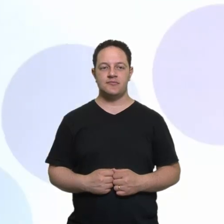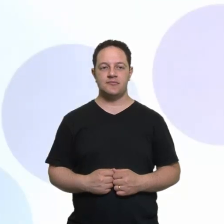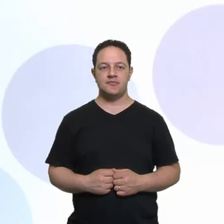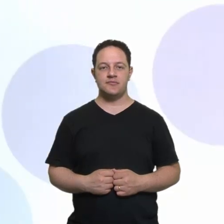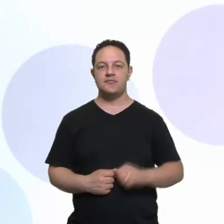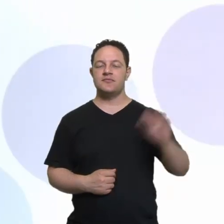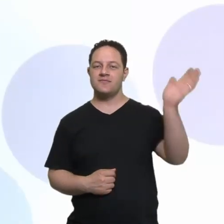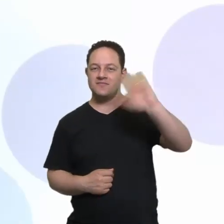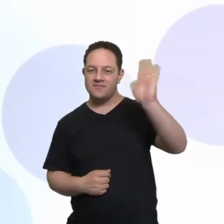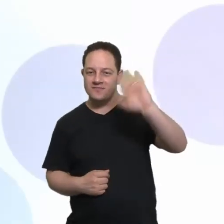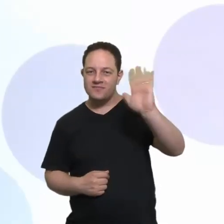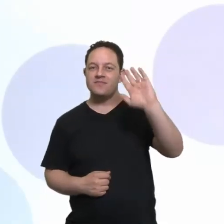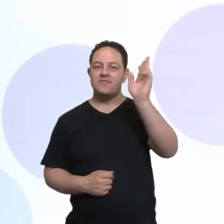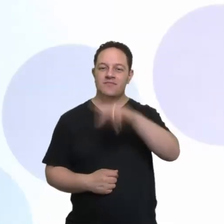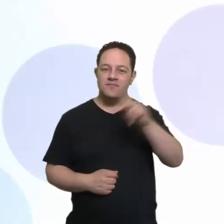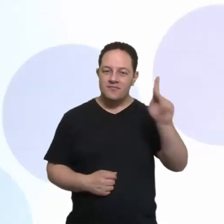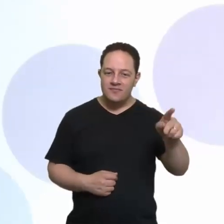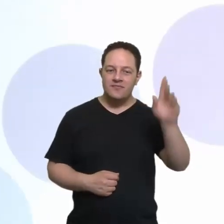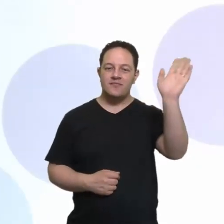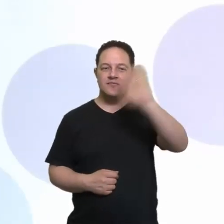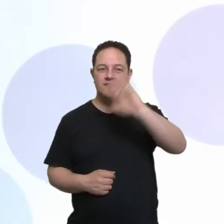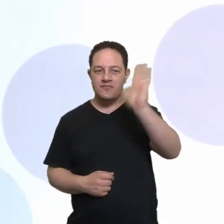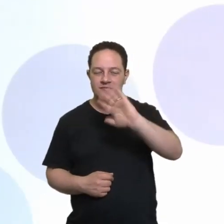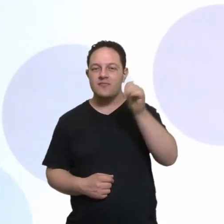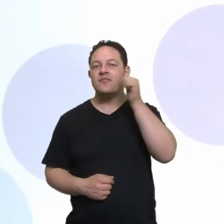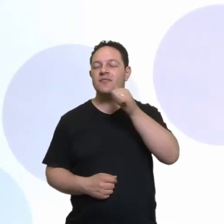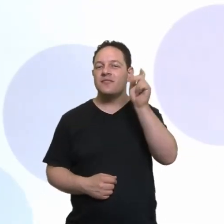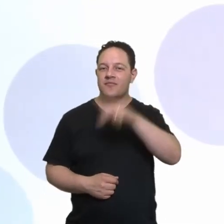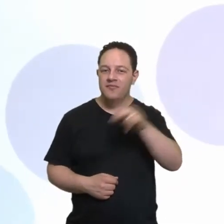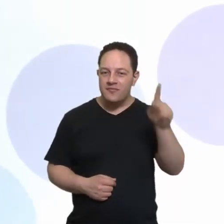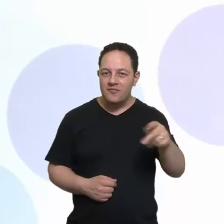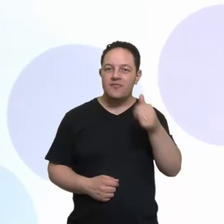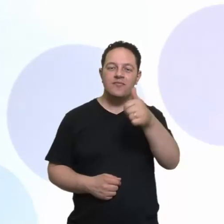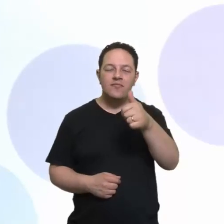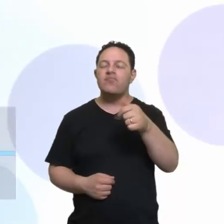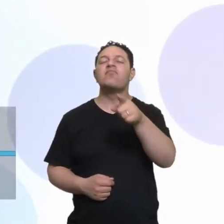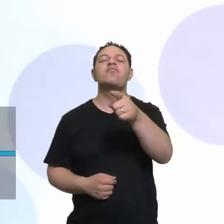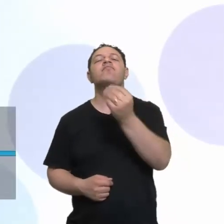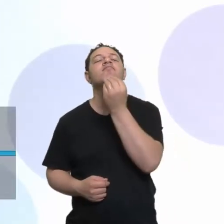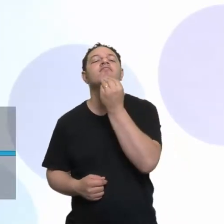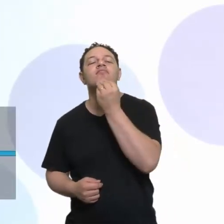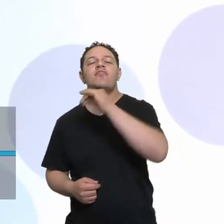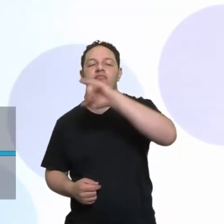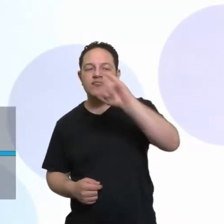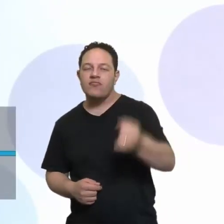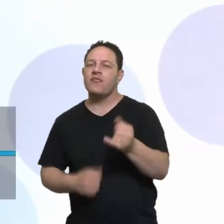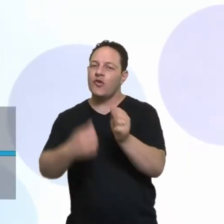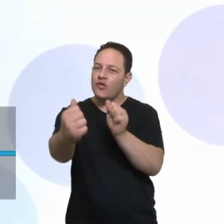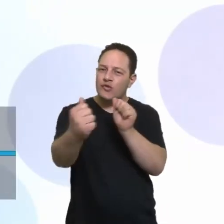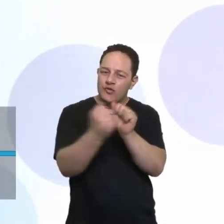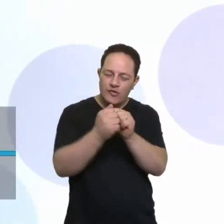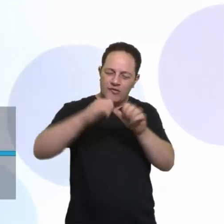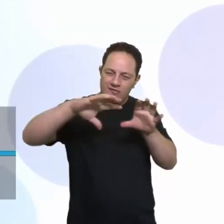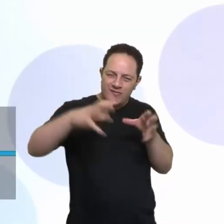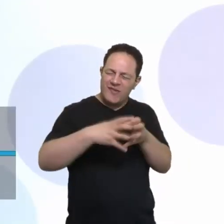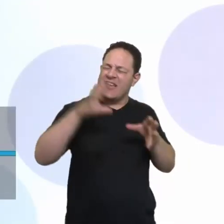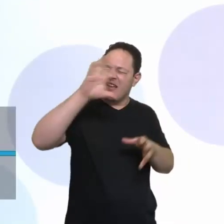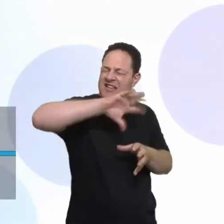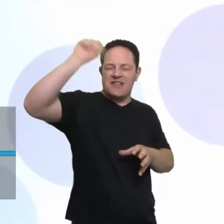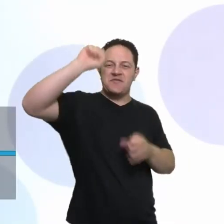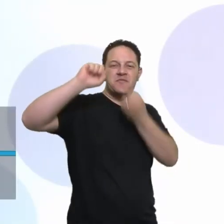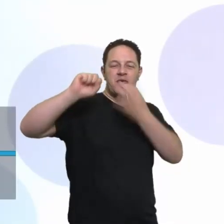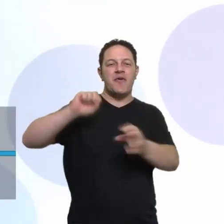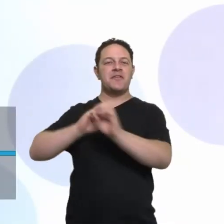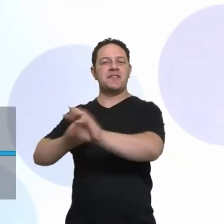o Olá parceiro Professor Olá parceira professora que tal fazer parte de um time campeão de educação